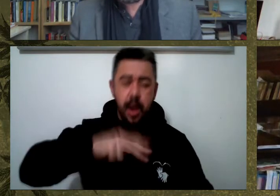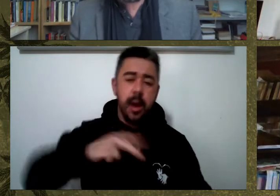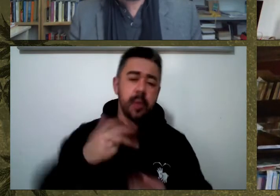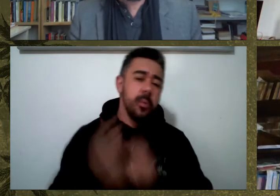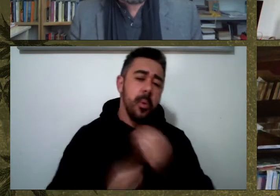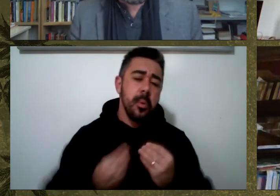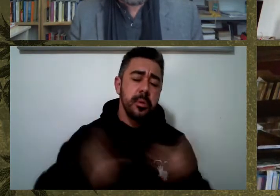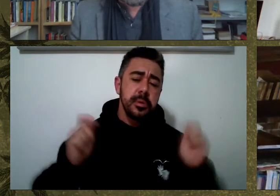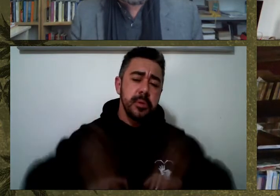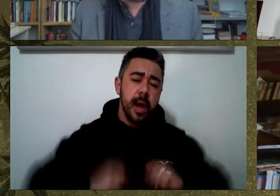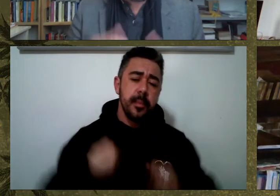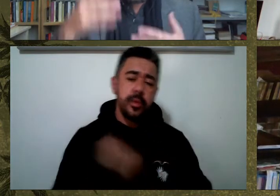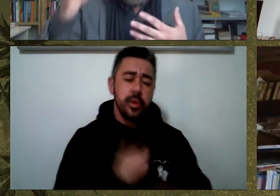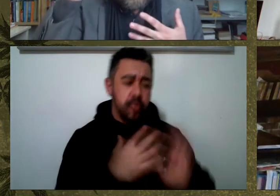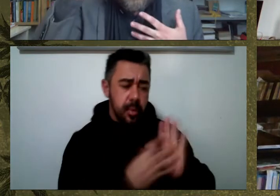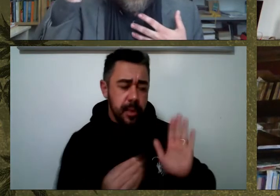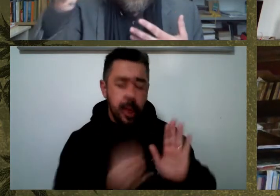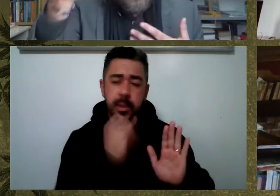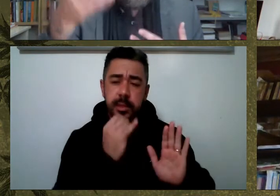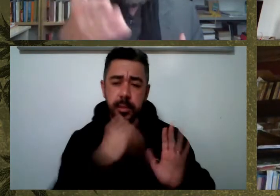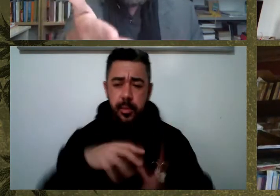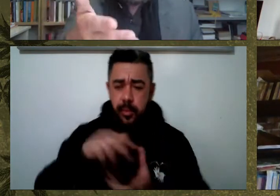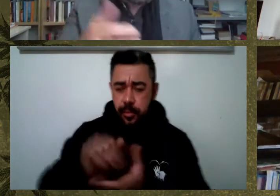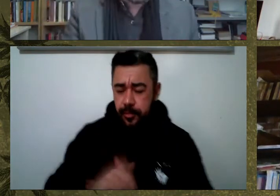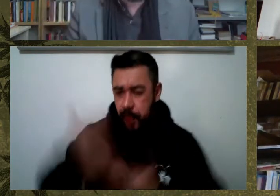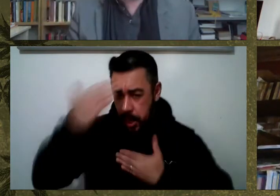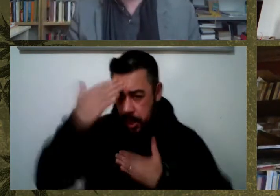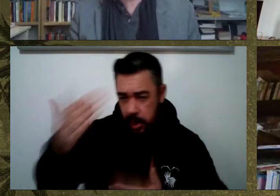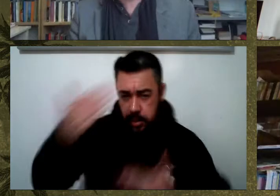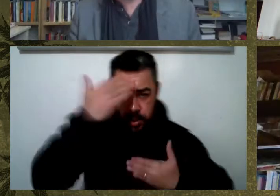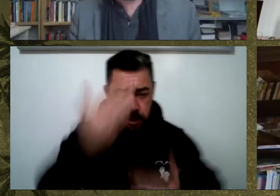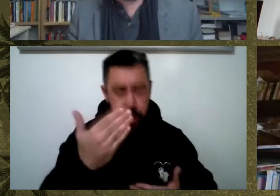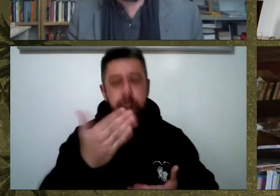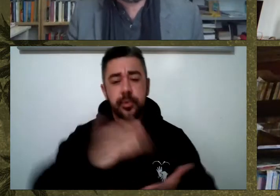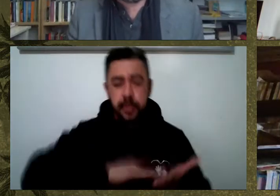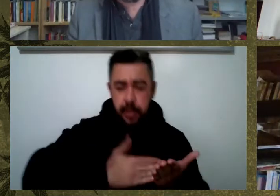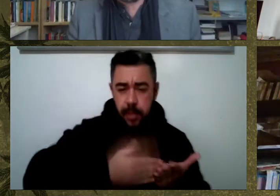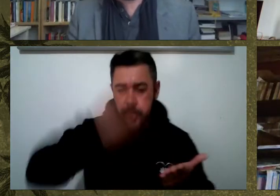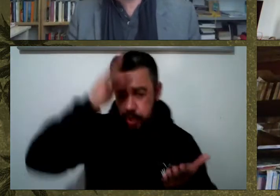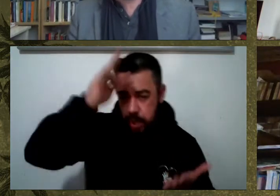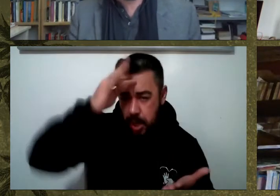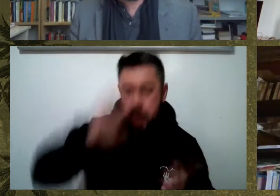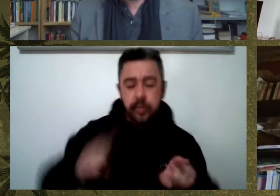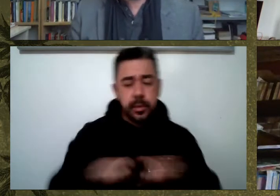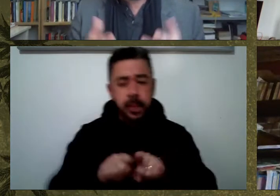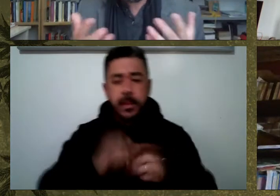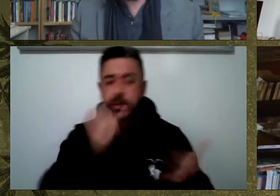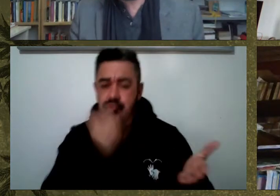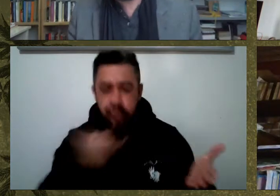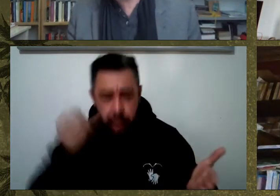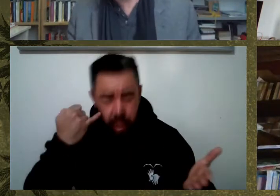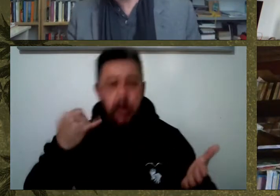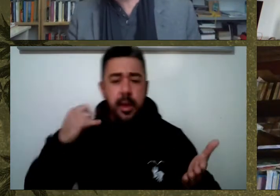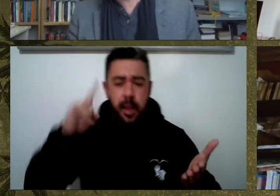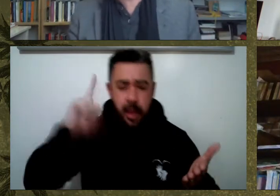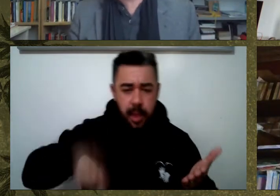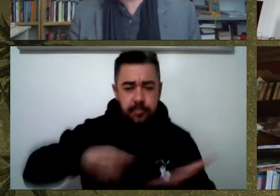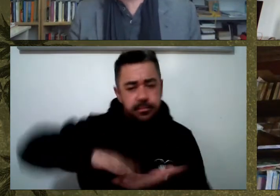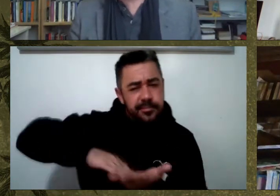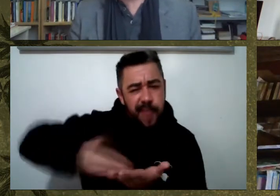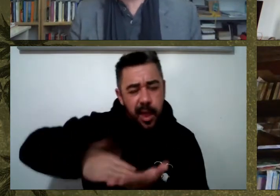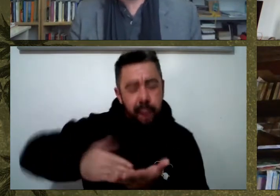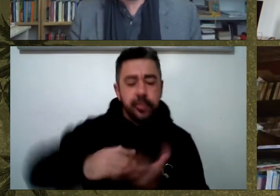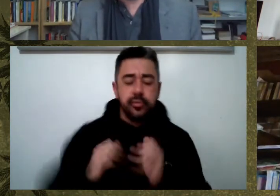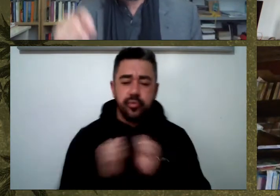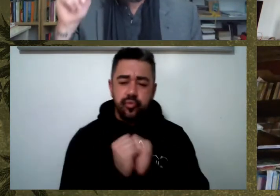mundo inteiro. Muito obrigado. Agradeço mais uma vez o Tiago, a Juliana, nossos intérpretes, e todo mundo que está nos